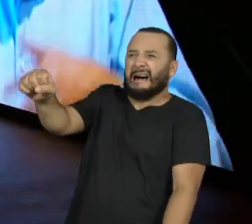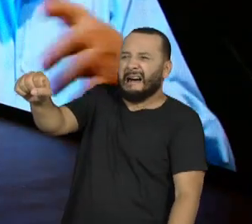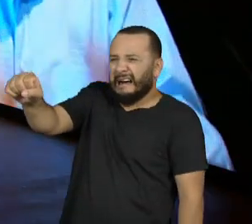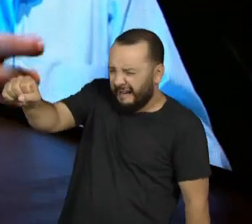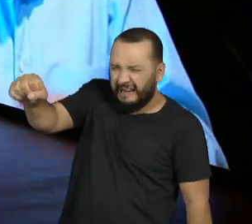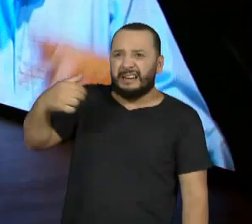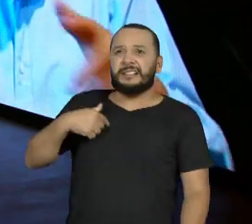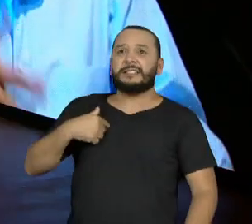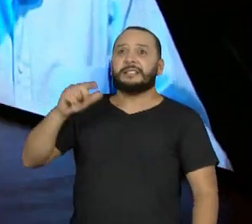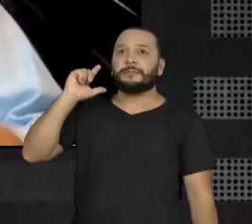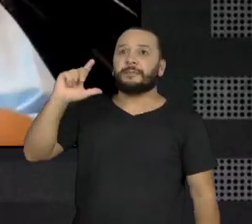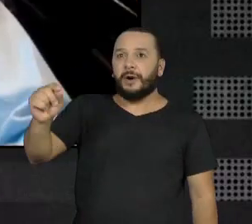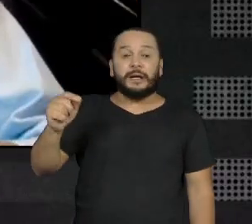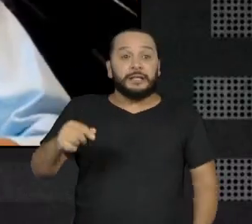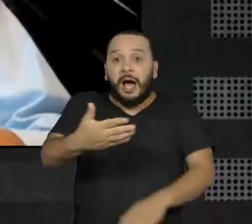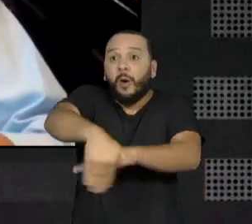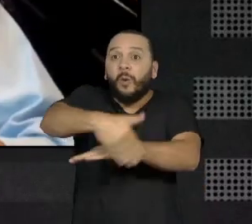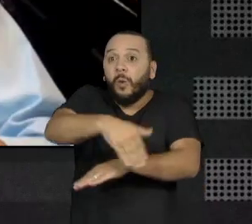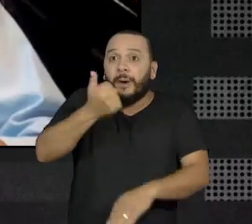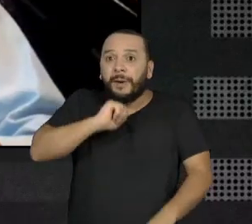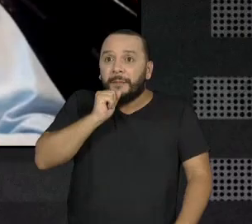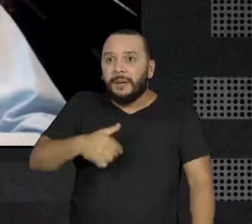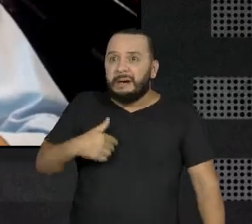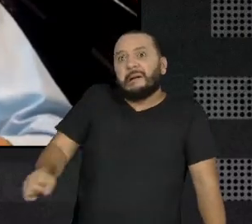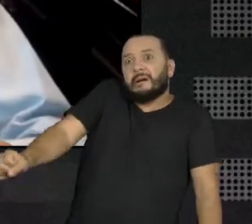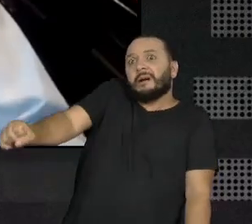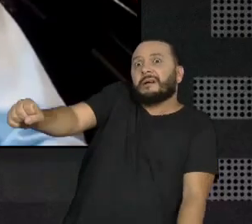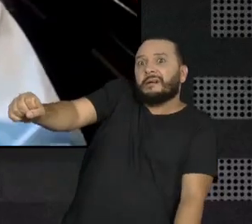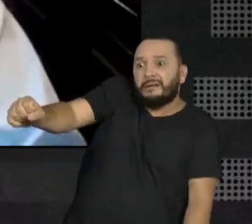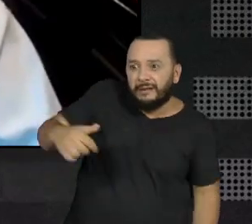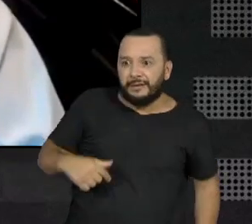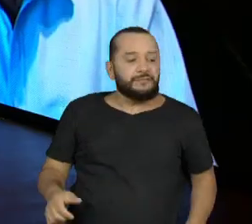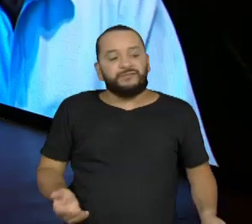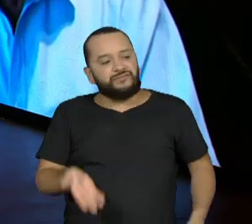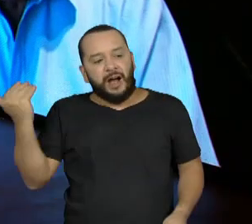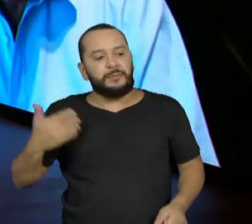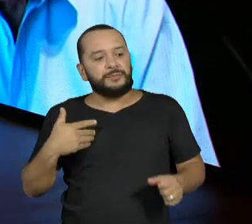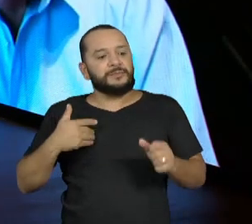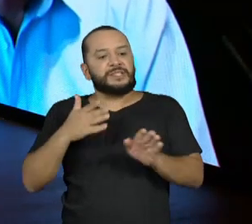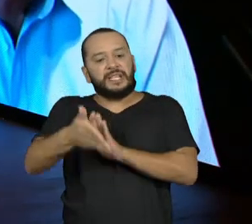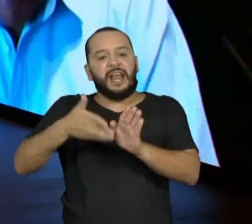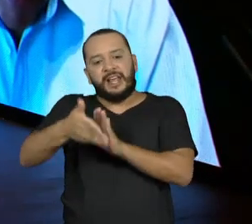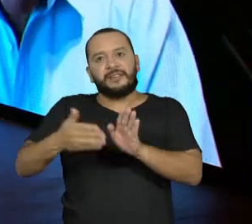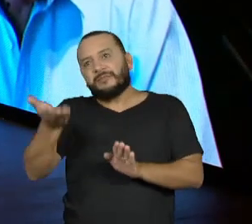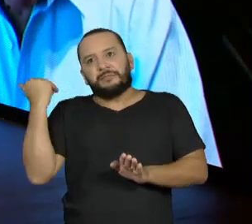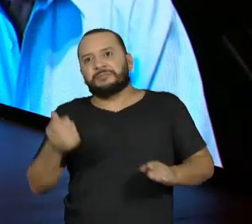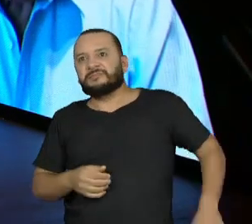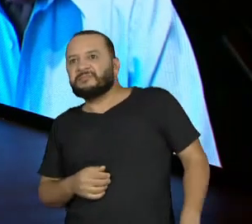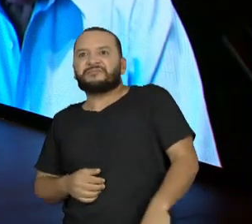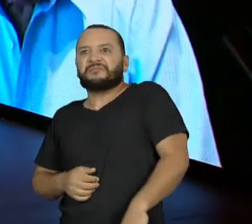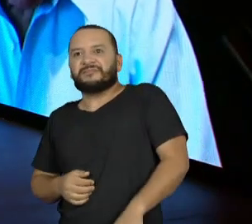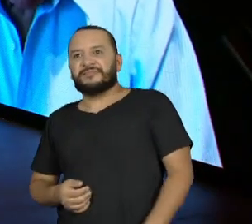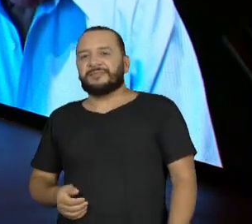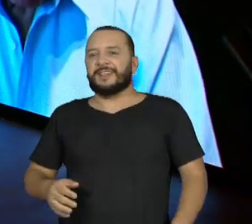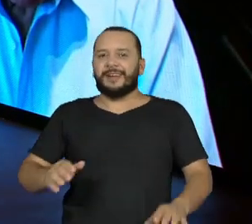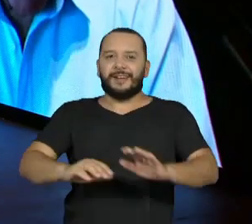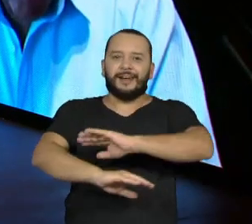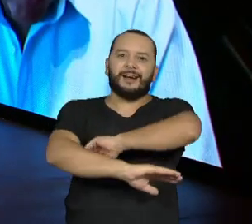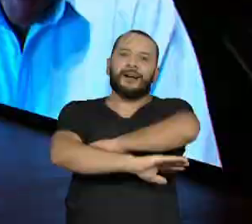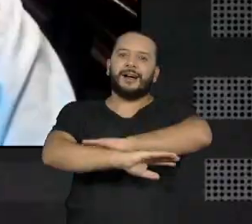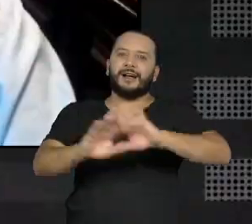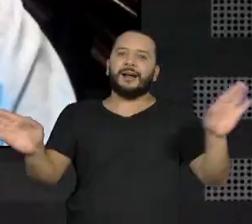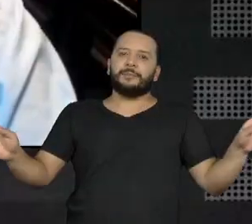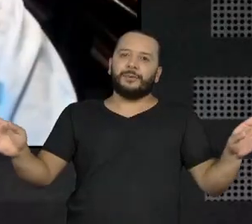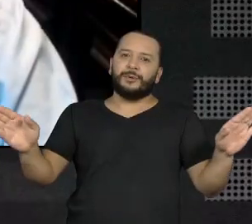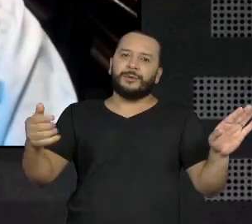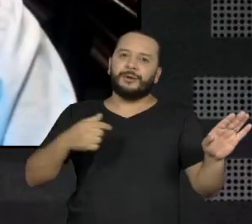patinando lá no meio do barro, para pegar o trem para voltar para Mogi das Cruzes. Bem, e assim terminou a minha carreira de